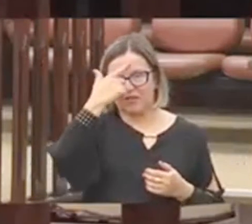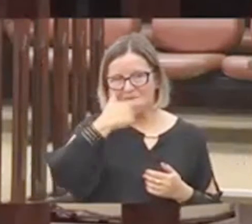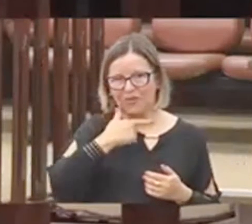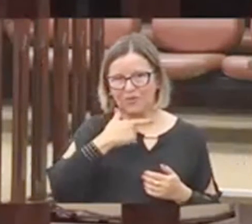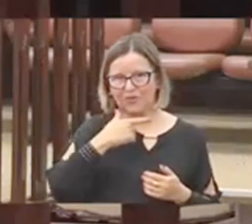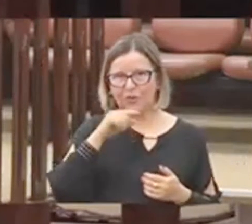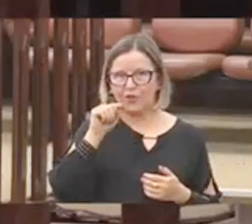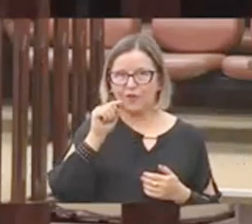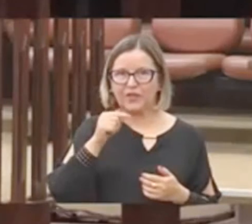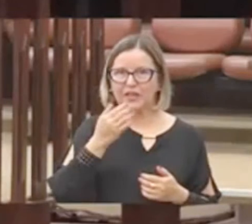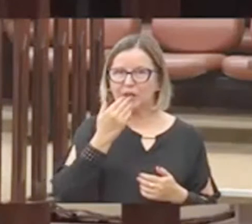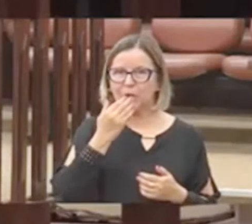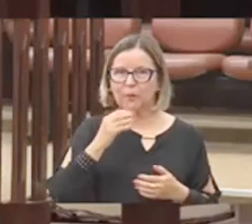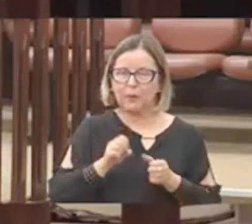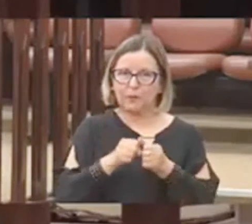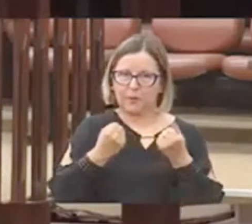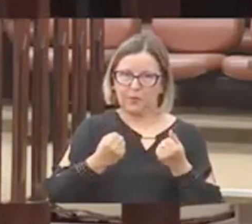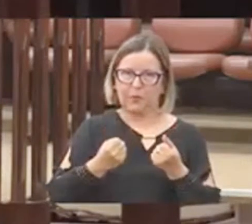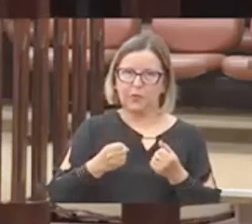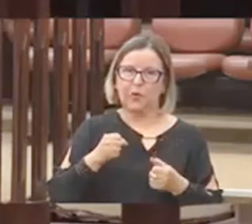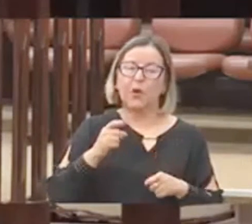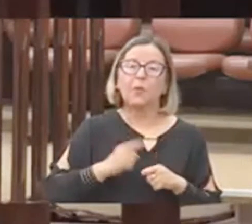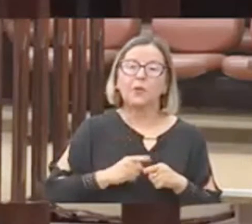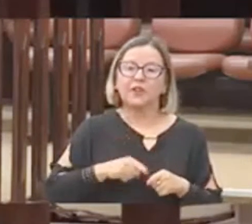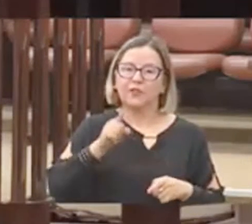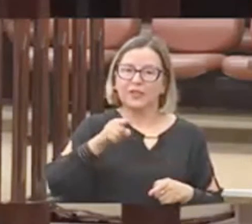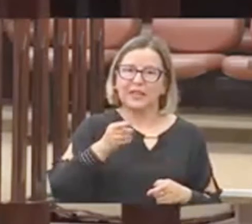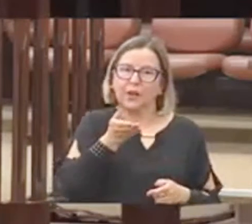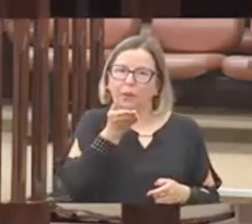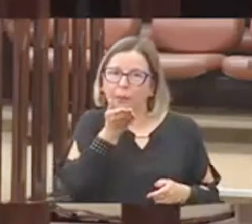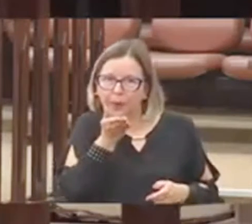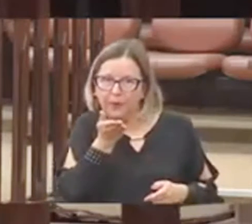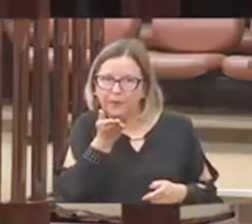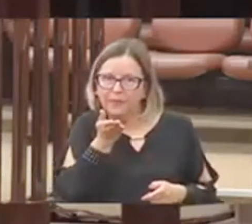porque tu és pó e ao pó tornarás.